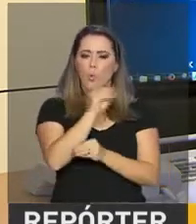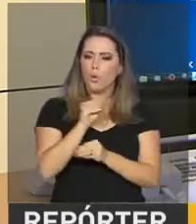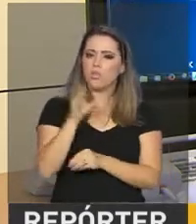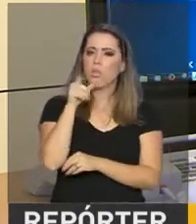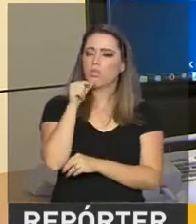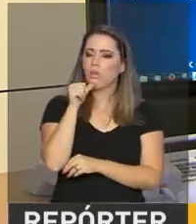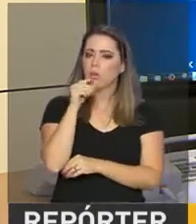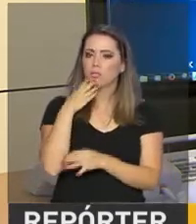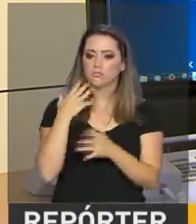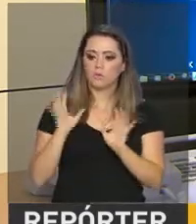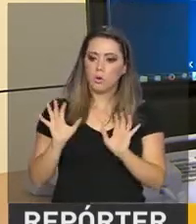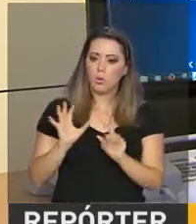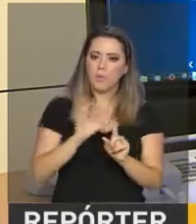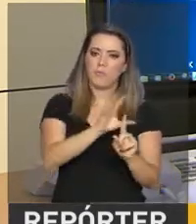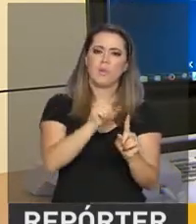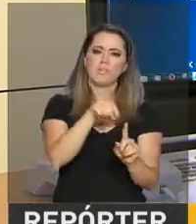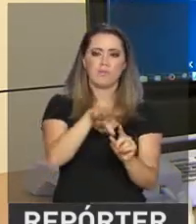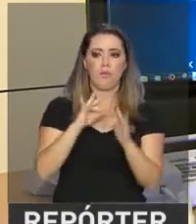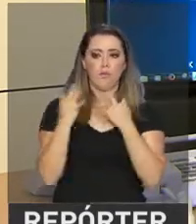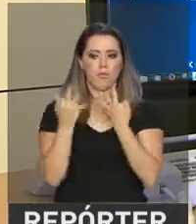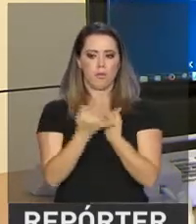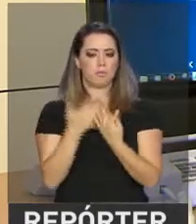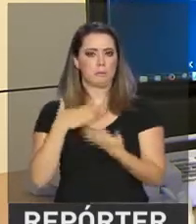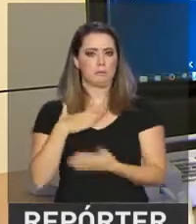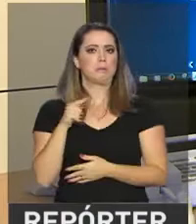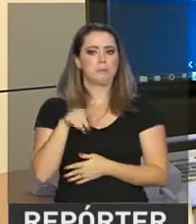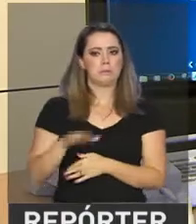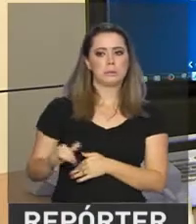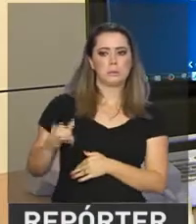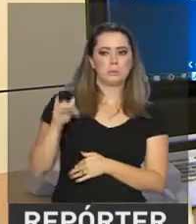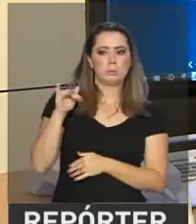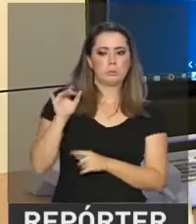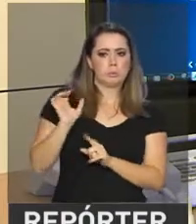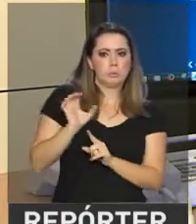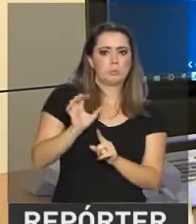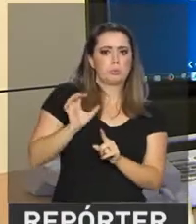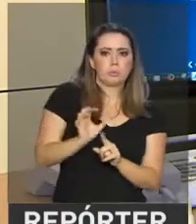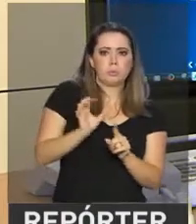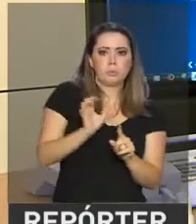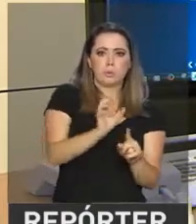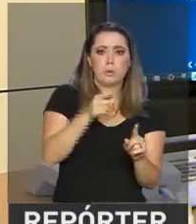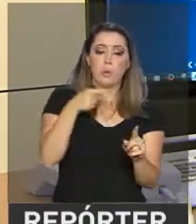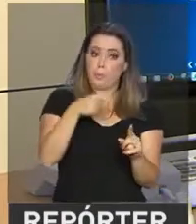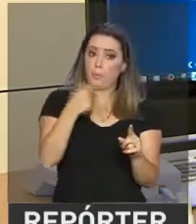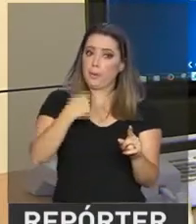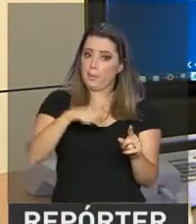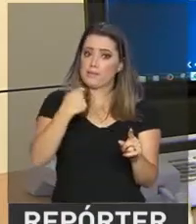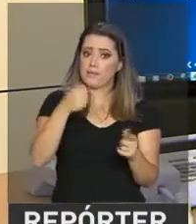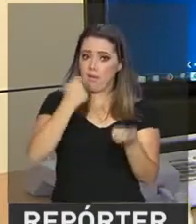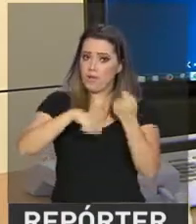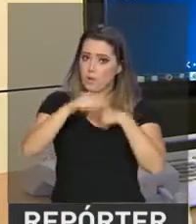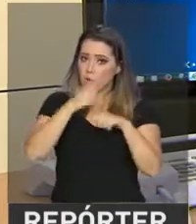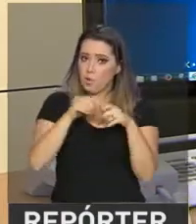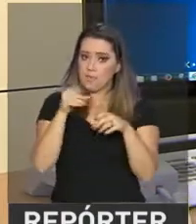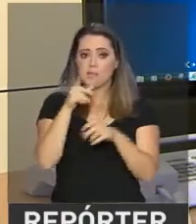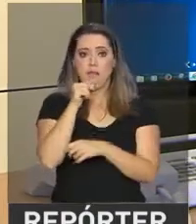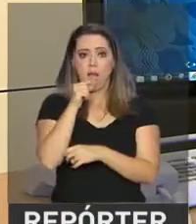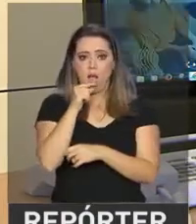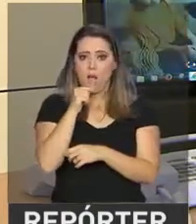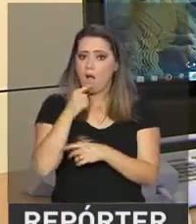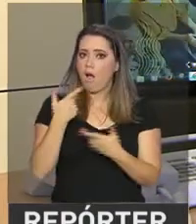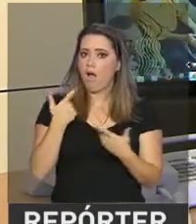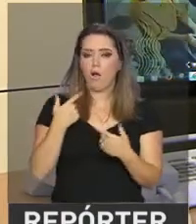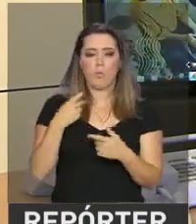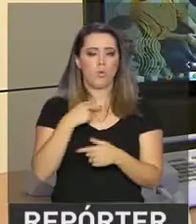mesmo a influência familiar desde a minha infância né já que a gente tinha políticas internas de não ter